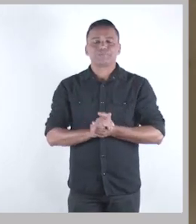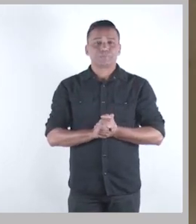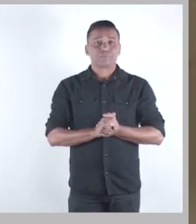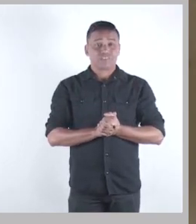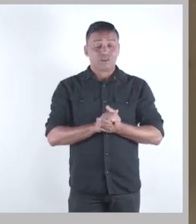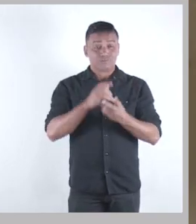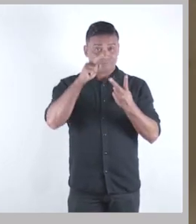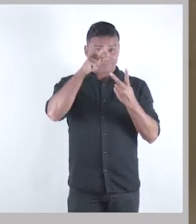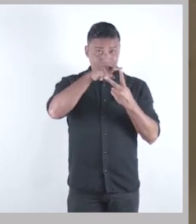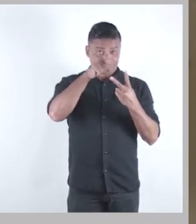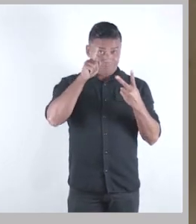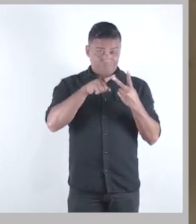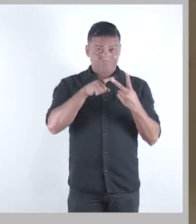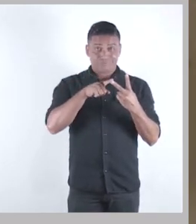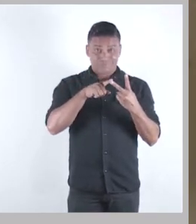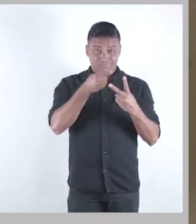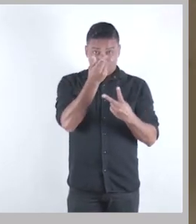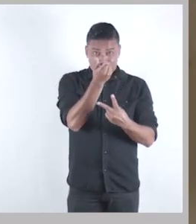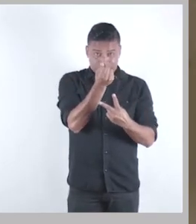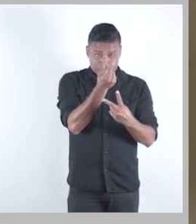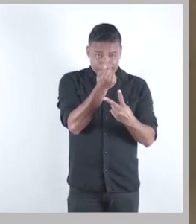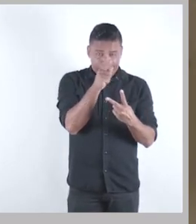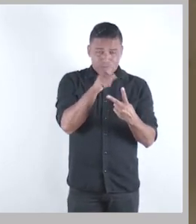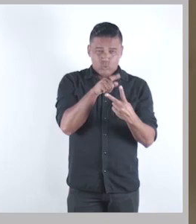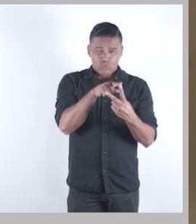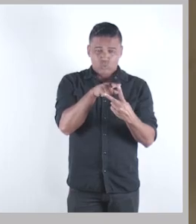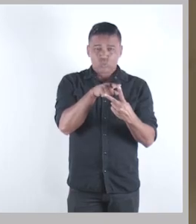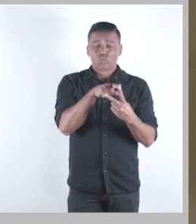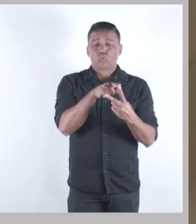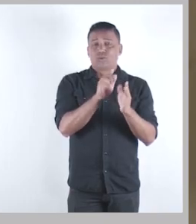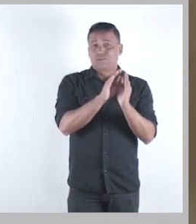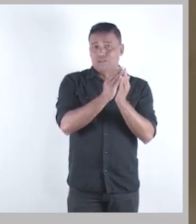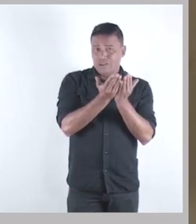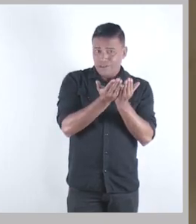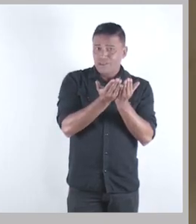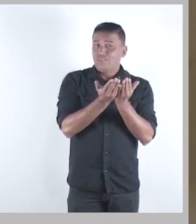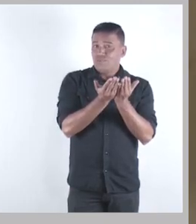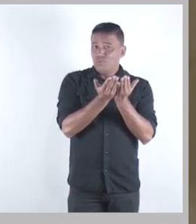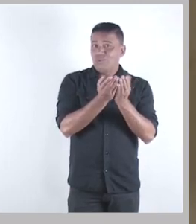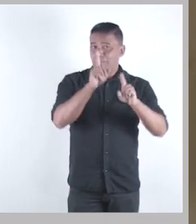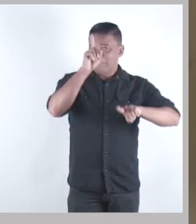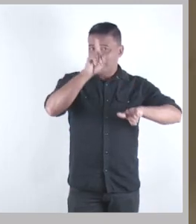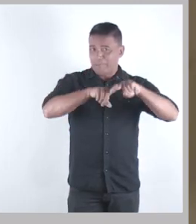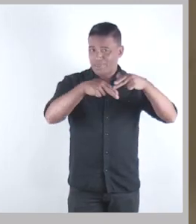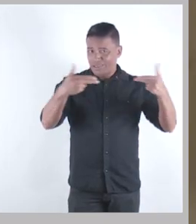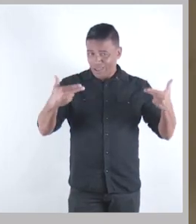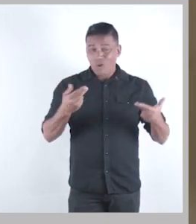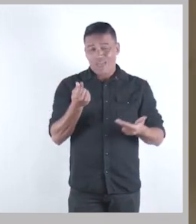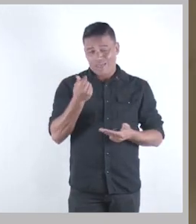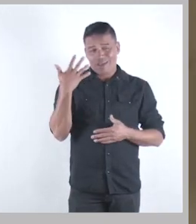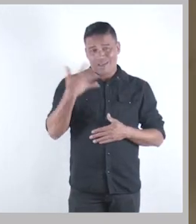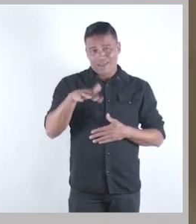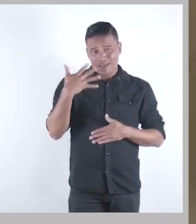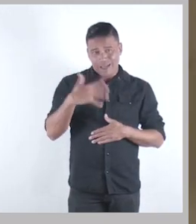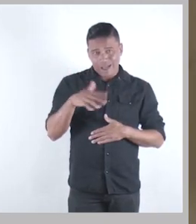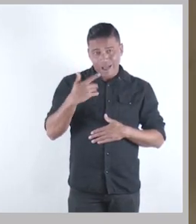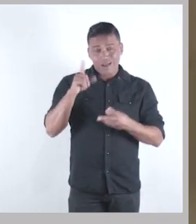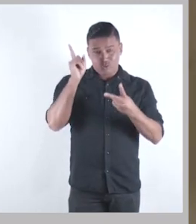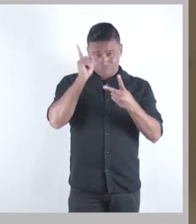questão do preço do livro, né, que o livro é um produto caro, né, e às